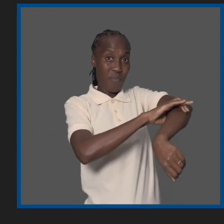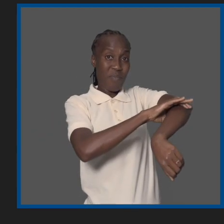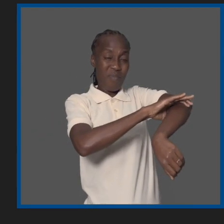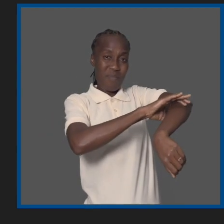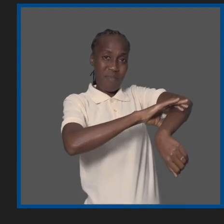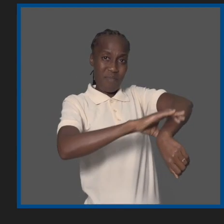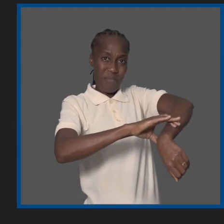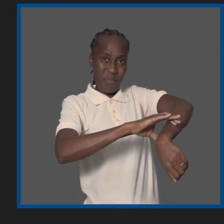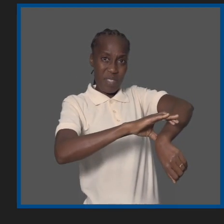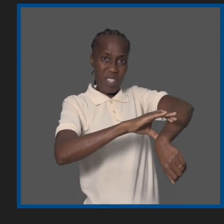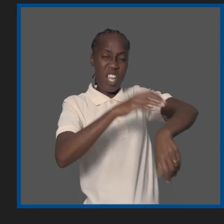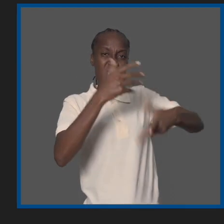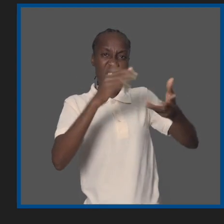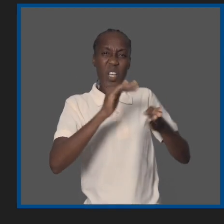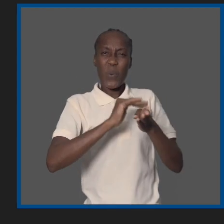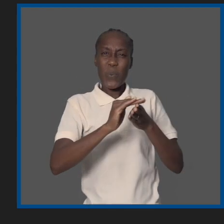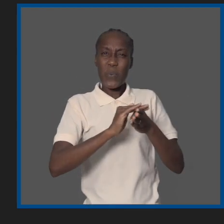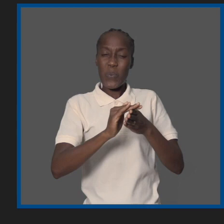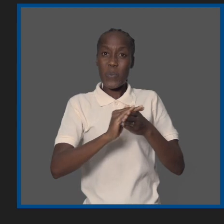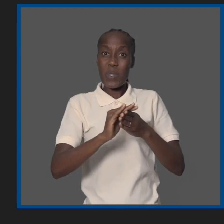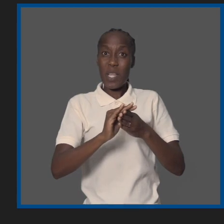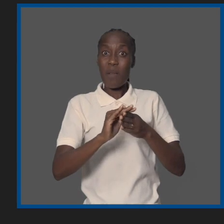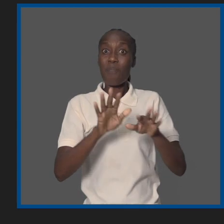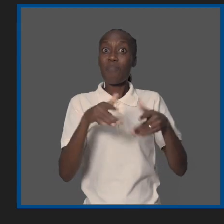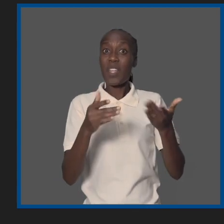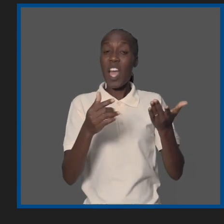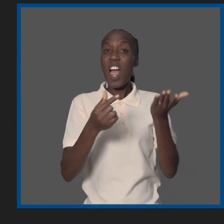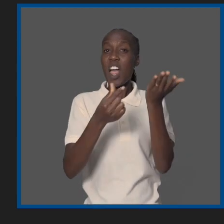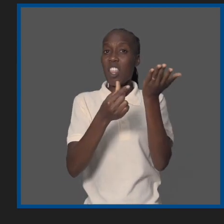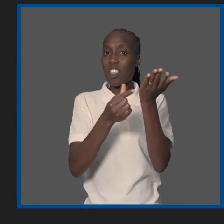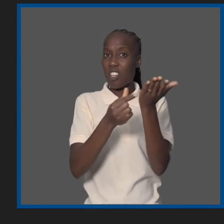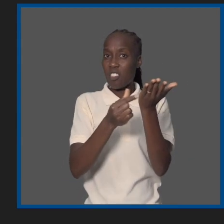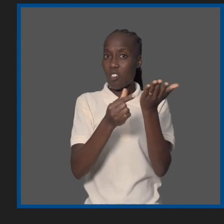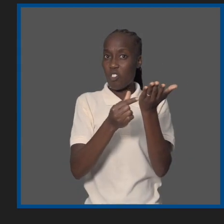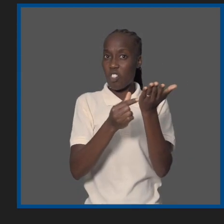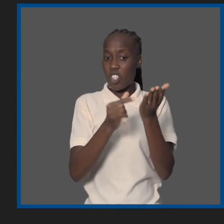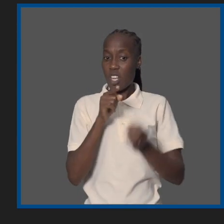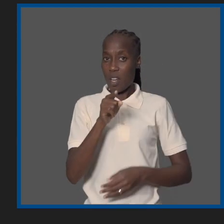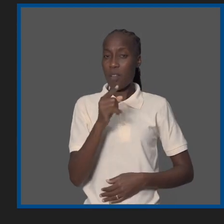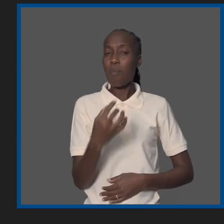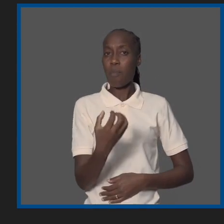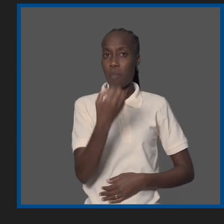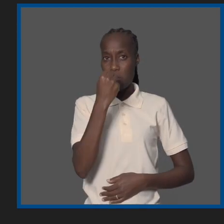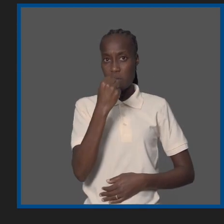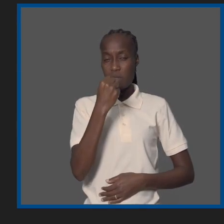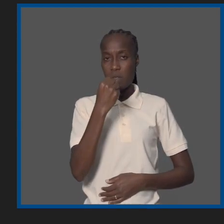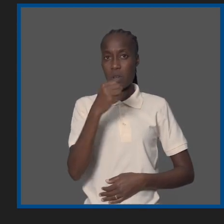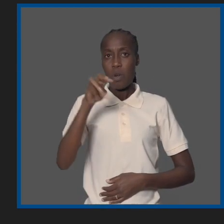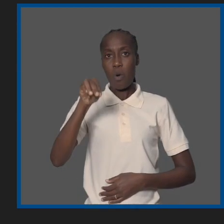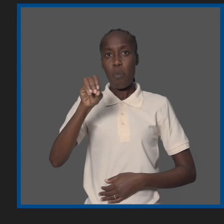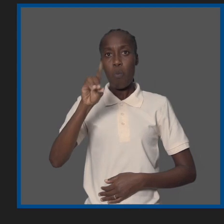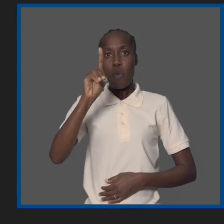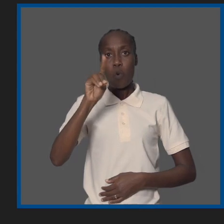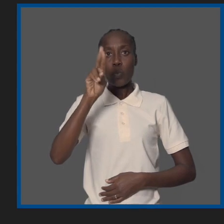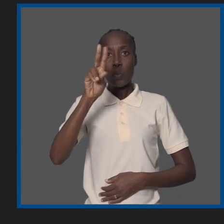Exatamente. Então, e esta é uma prótese para um paciente amputado acima do joelho. Isso quer dizer que removeram a parte